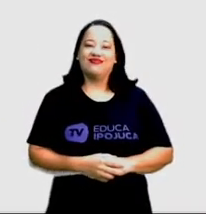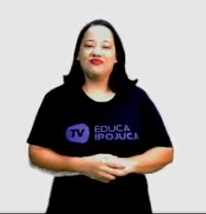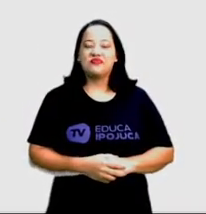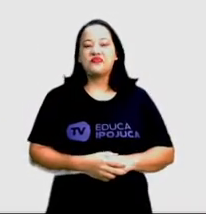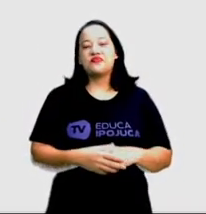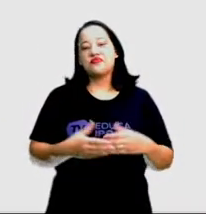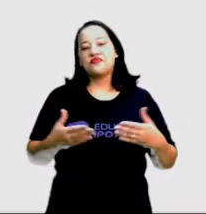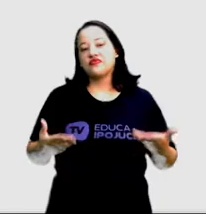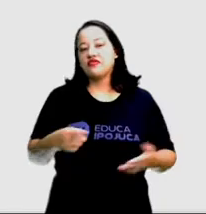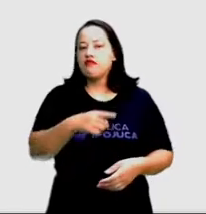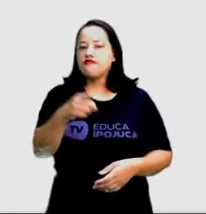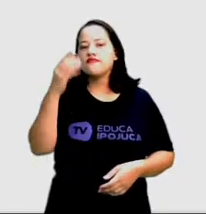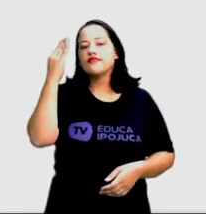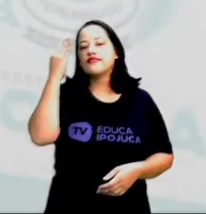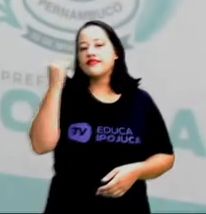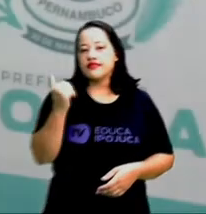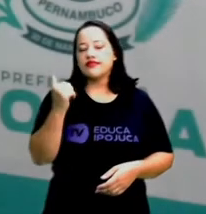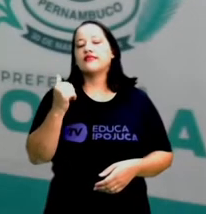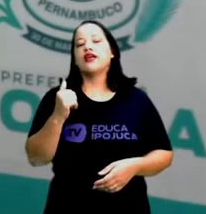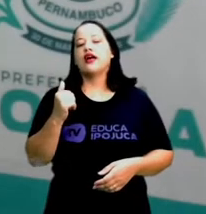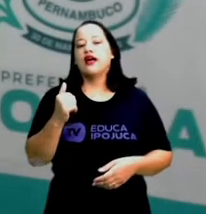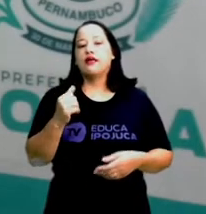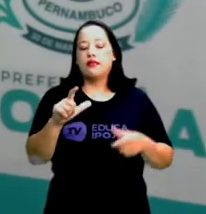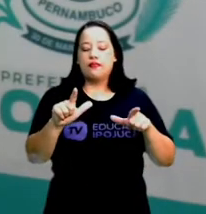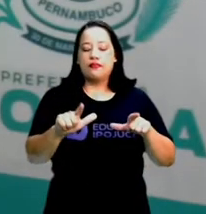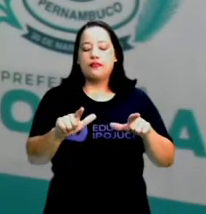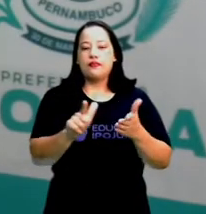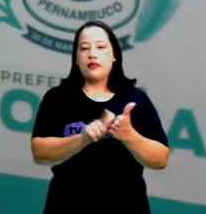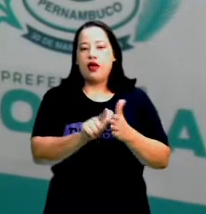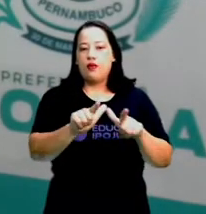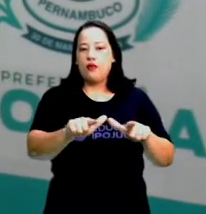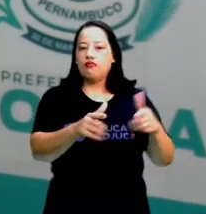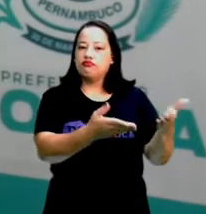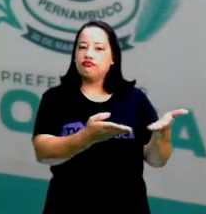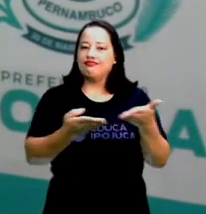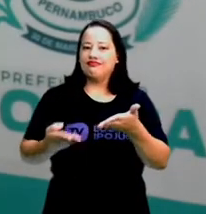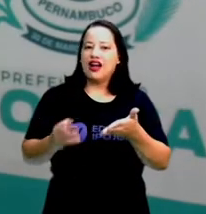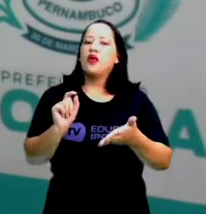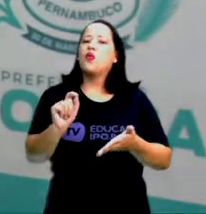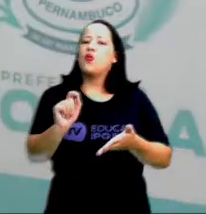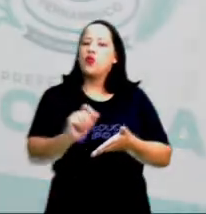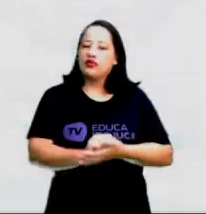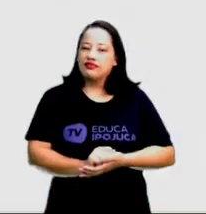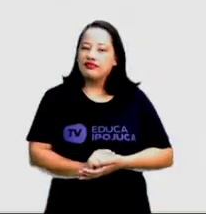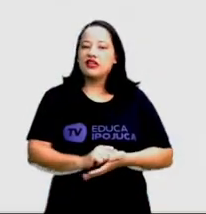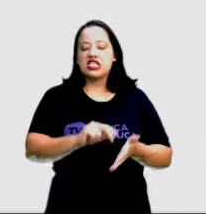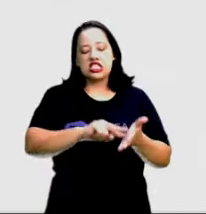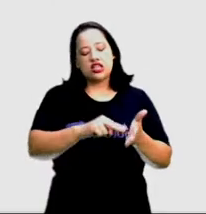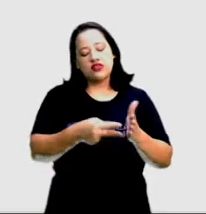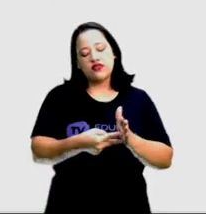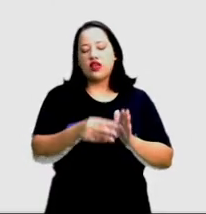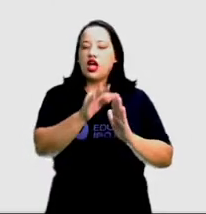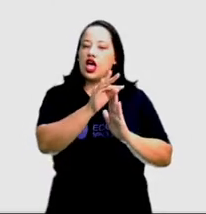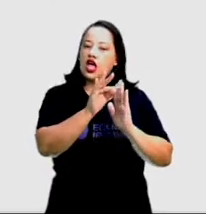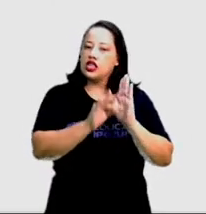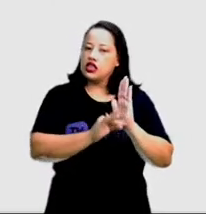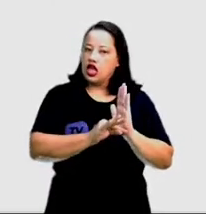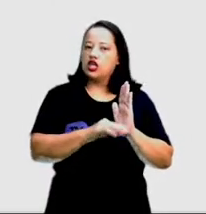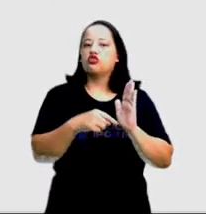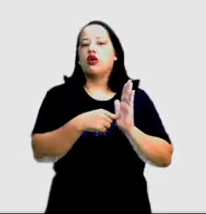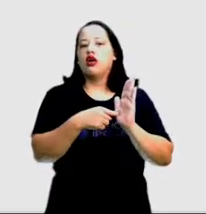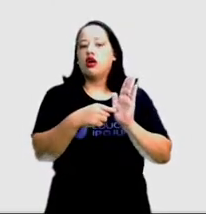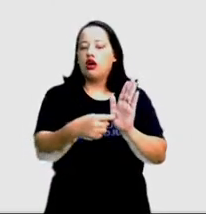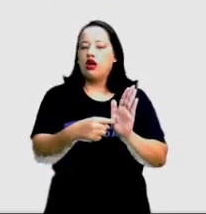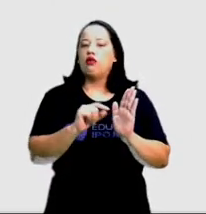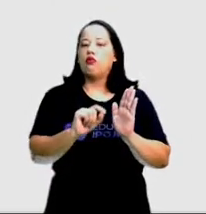E vocês sabem, crianças, o que é um convite? Bom, convite é um texto que é